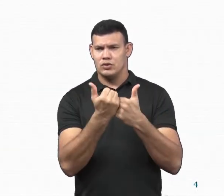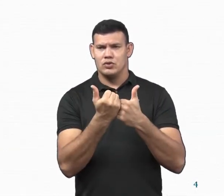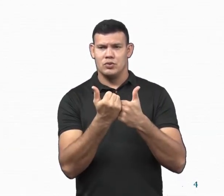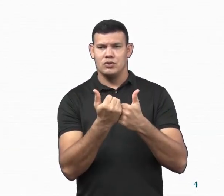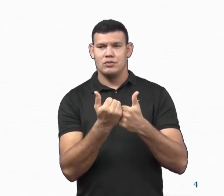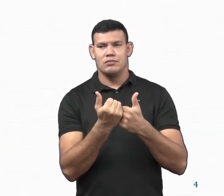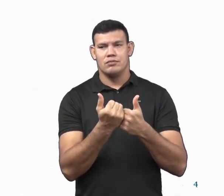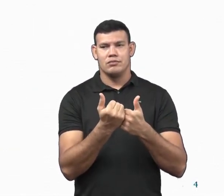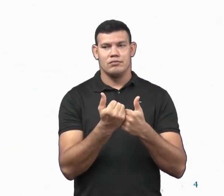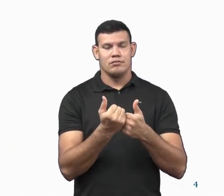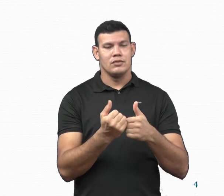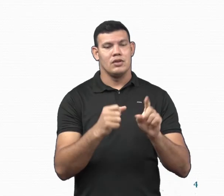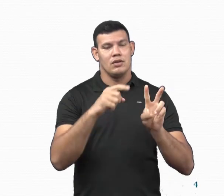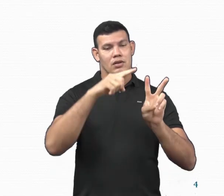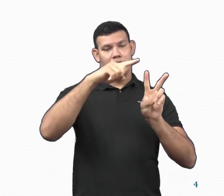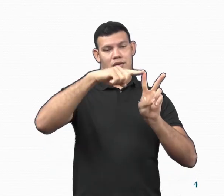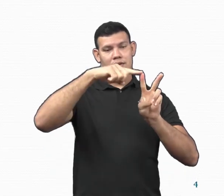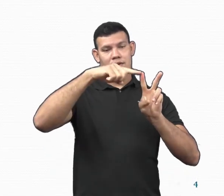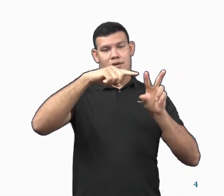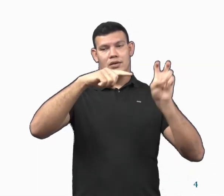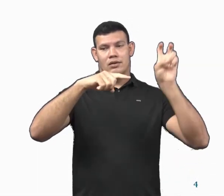2 elevado a 5.